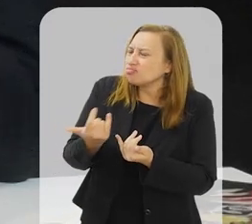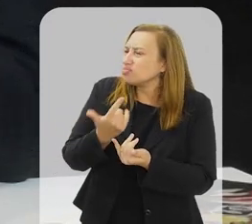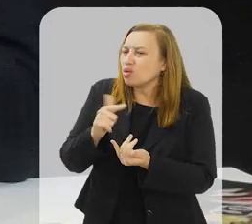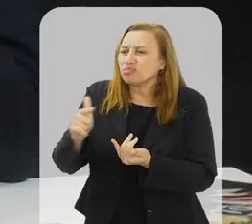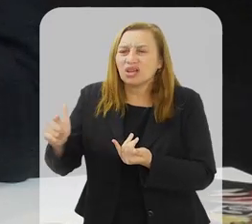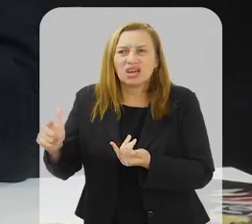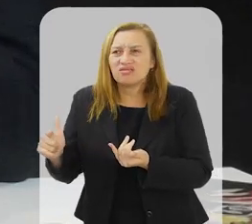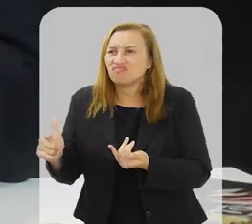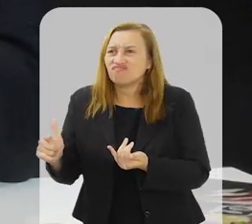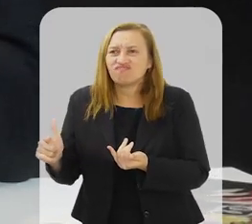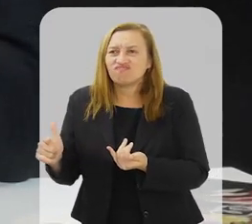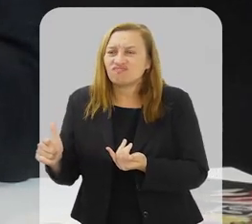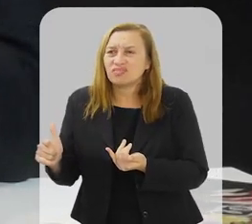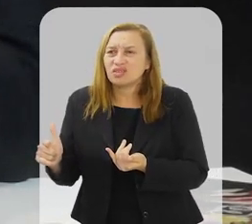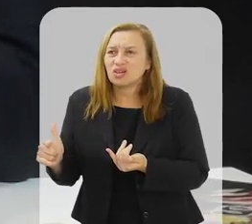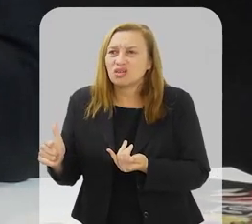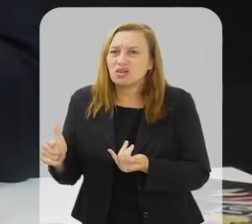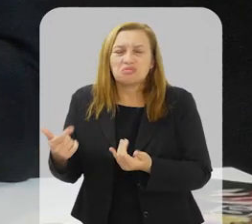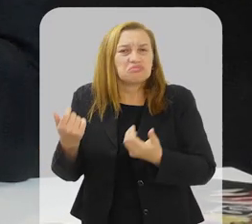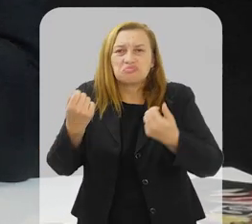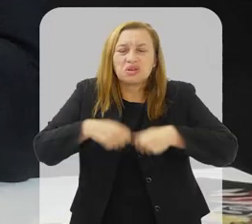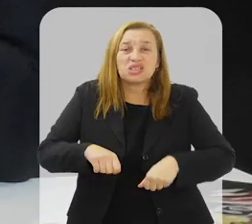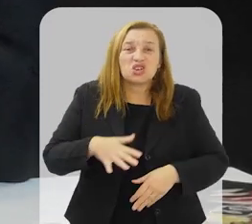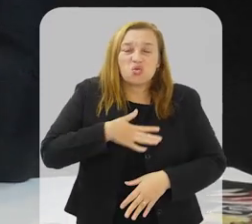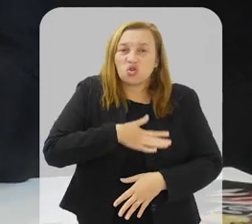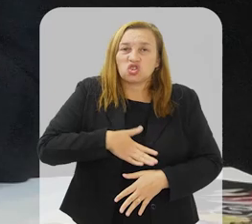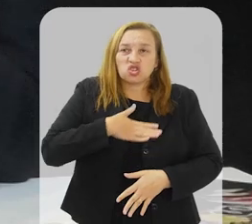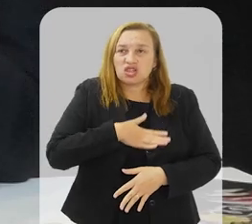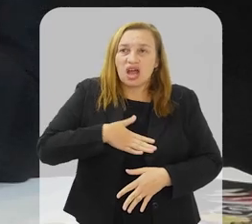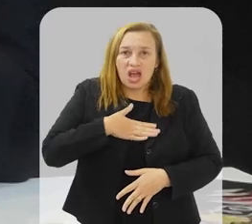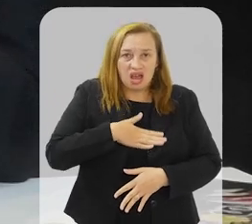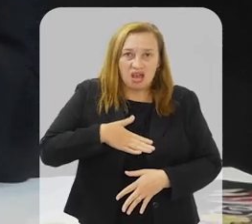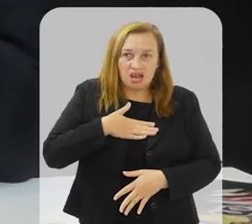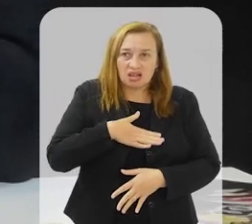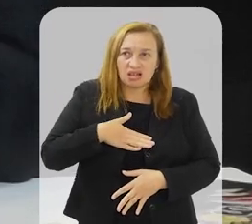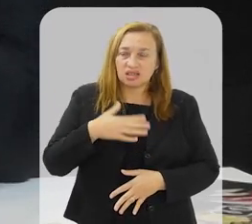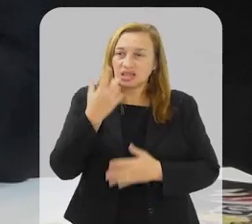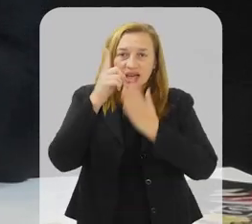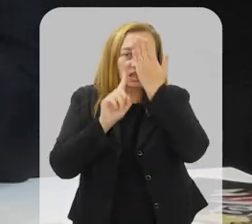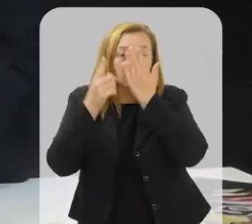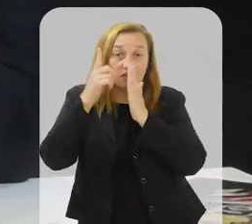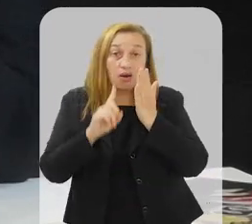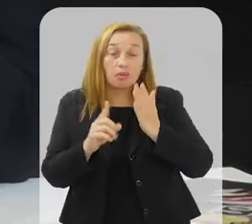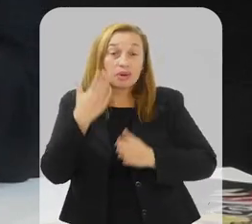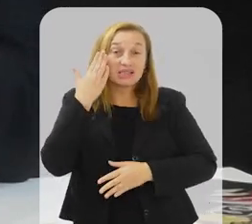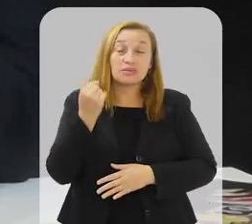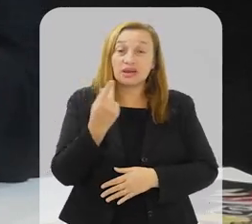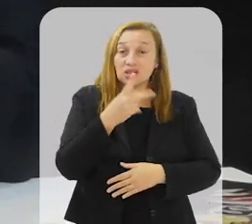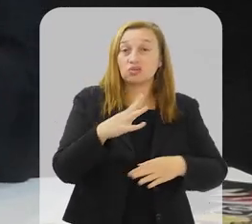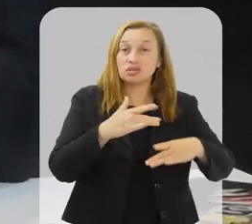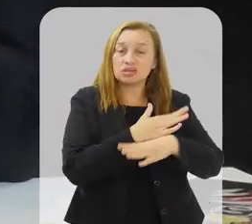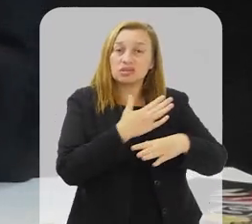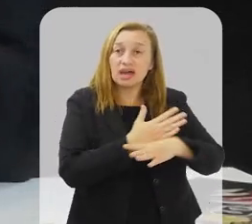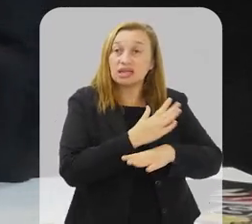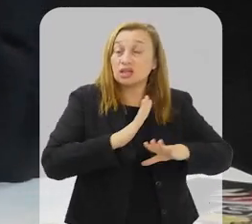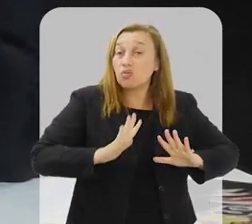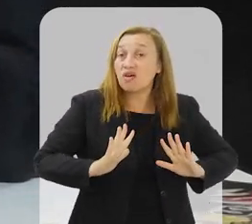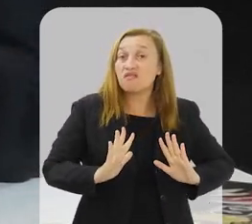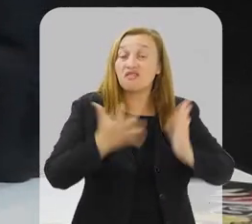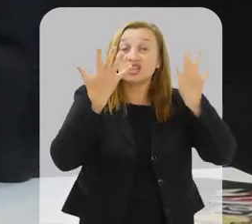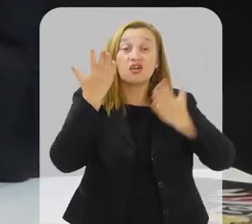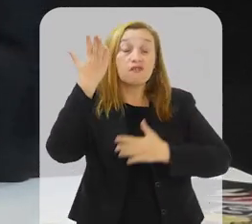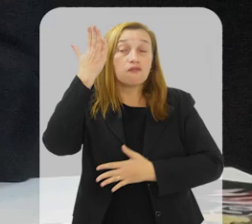Total total entendia você não precisa gostar de carnaval para saber que dentro da sua cidade existe a maior festa